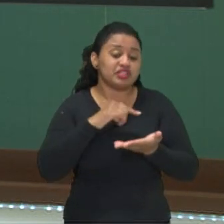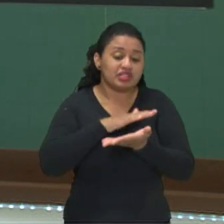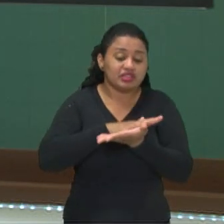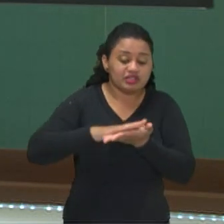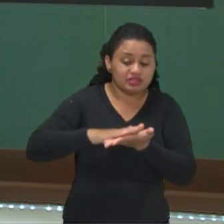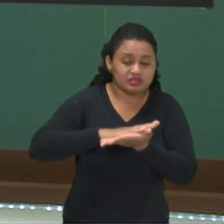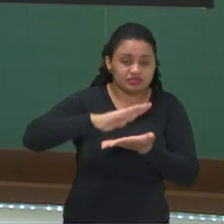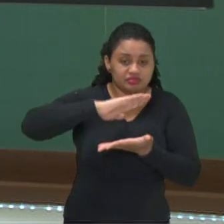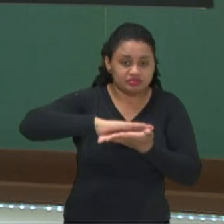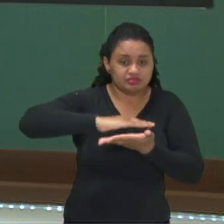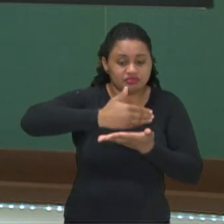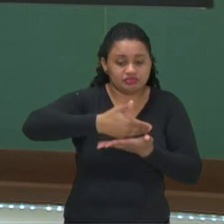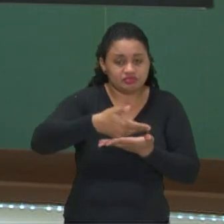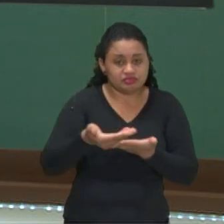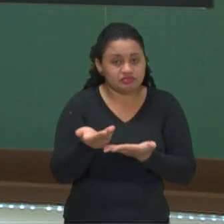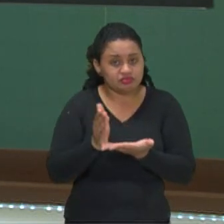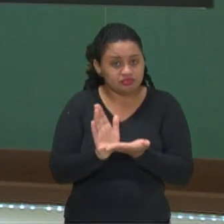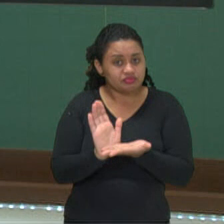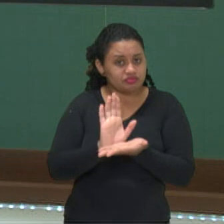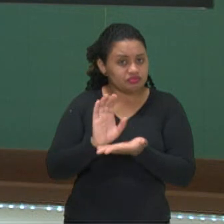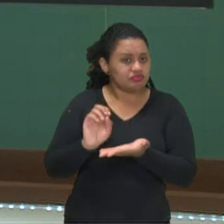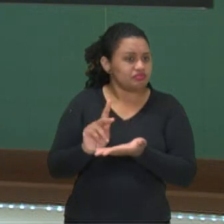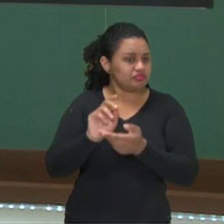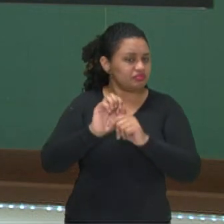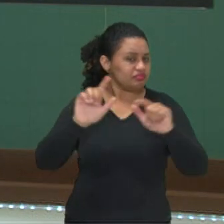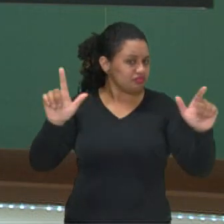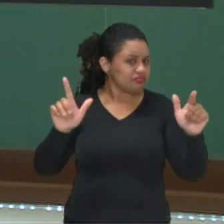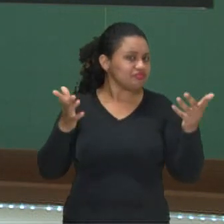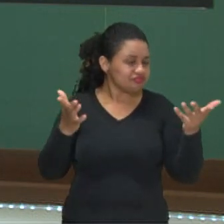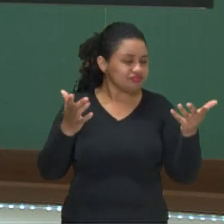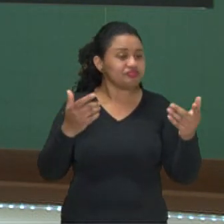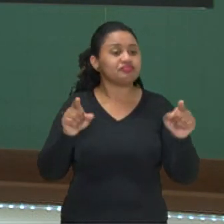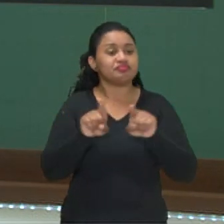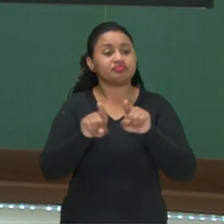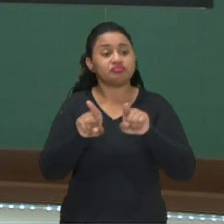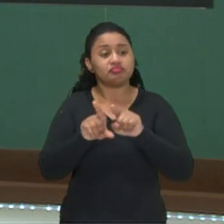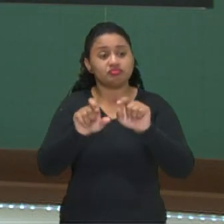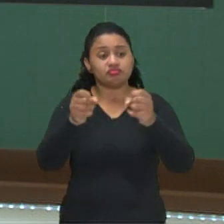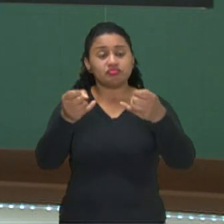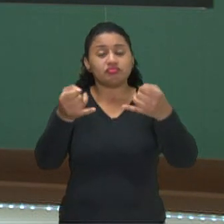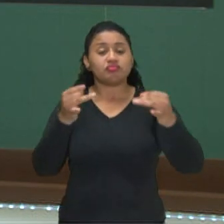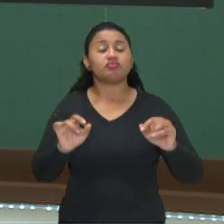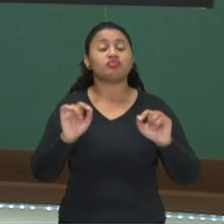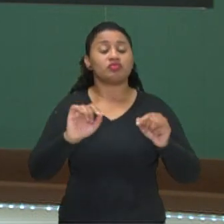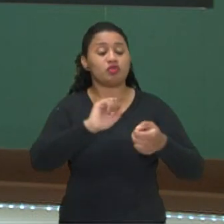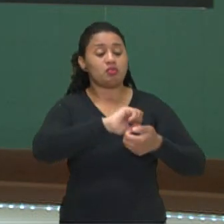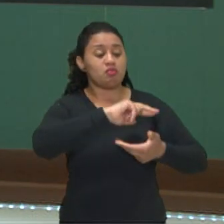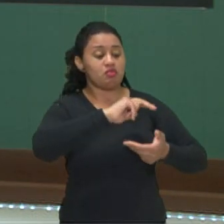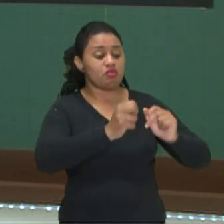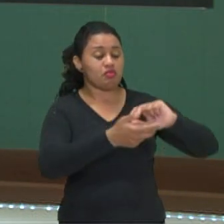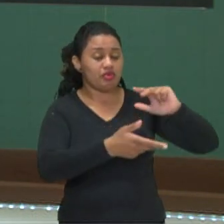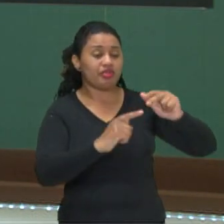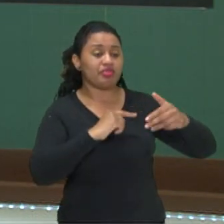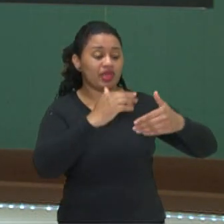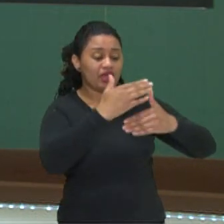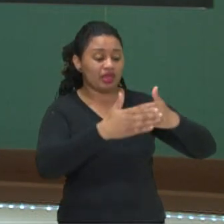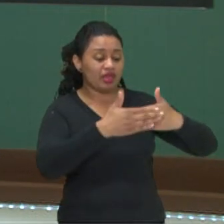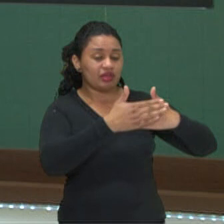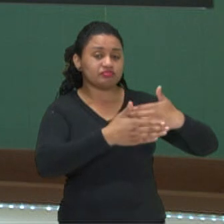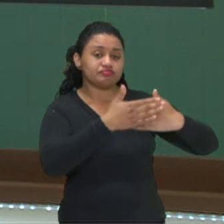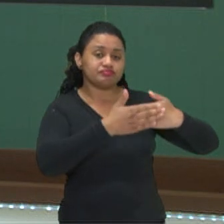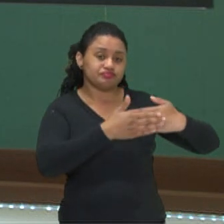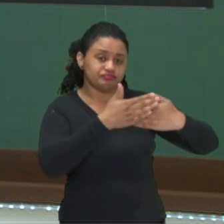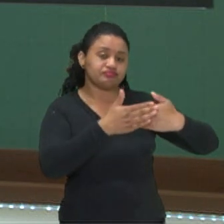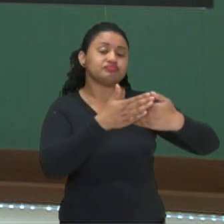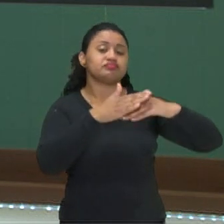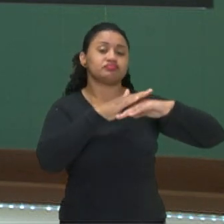plano. Tranquilo? Então, portanto, a gente também pode dizer a curto modo que um poliedro vai ter faces planas, né? Que